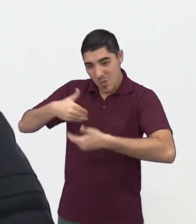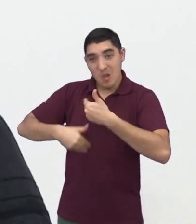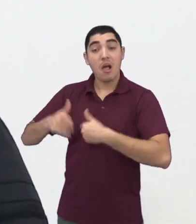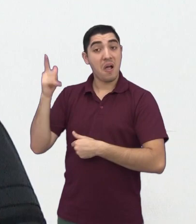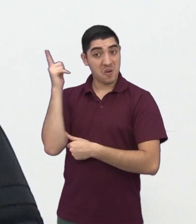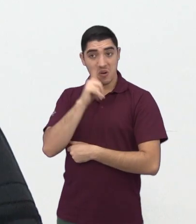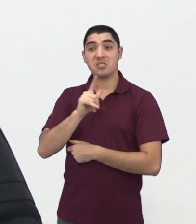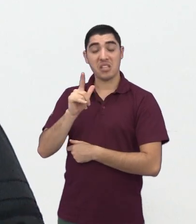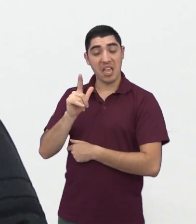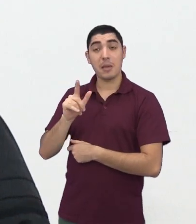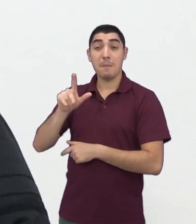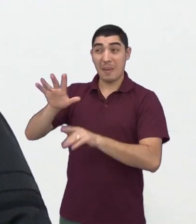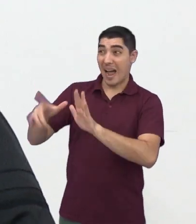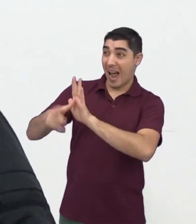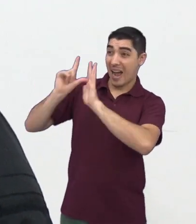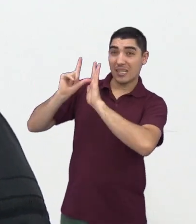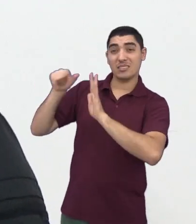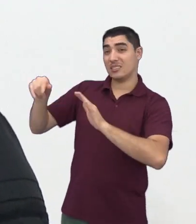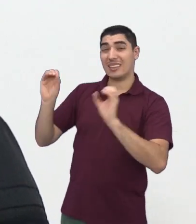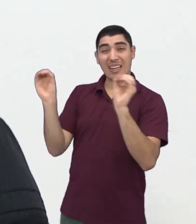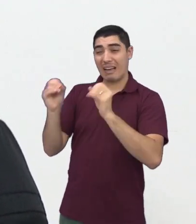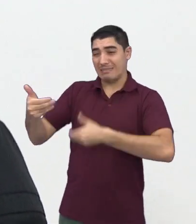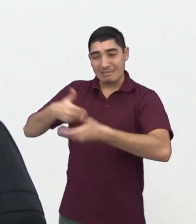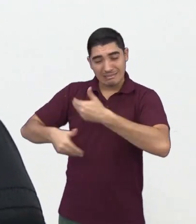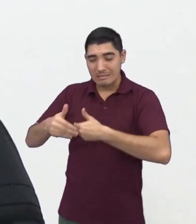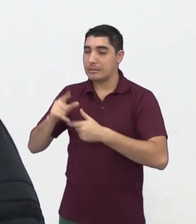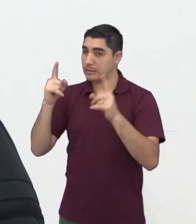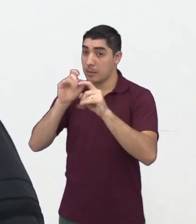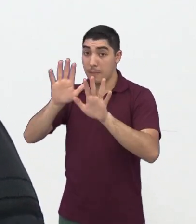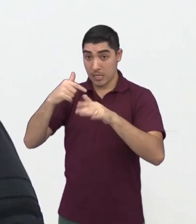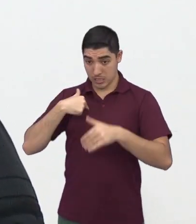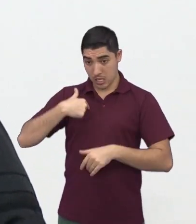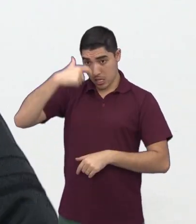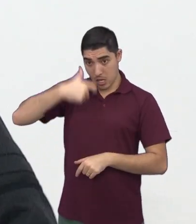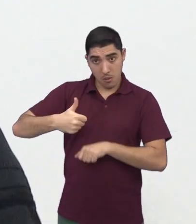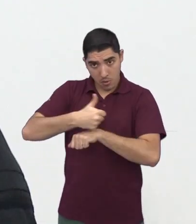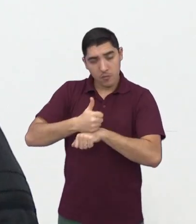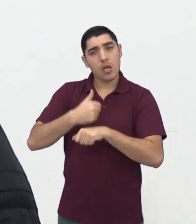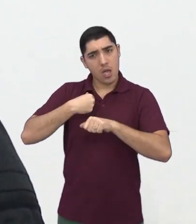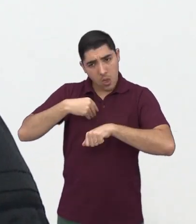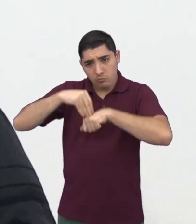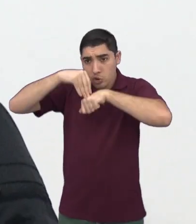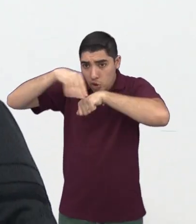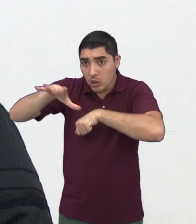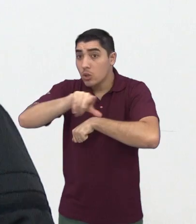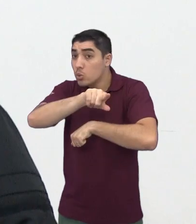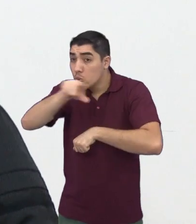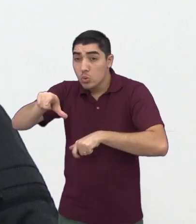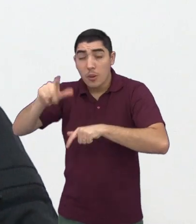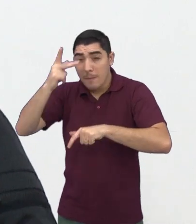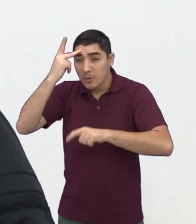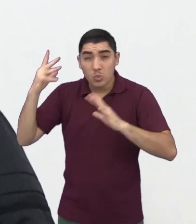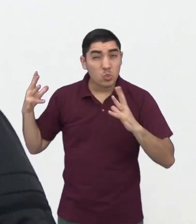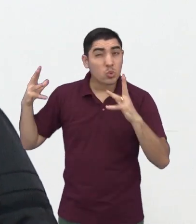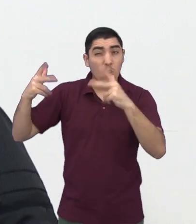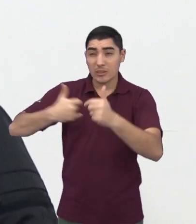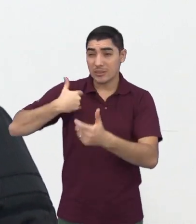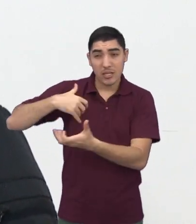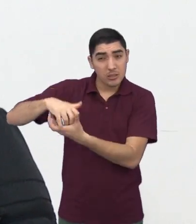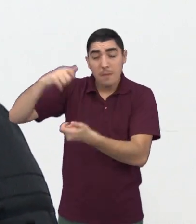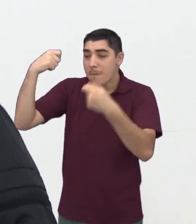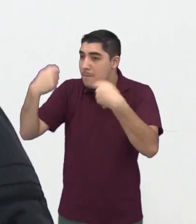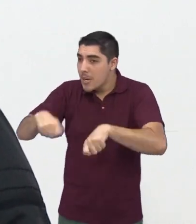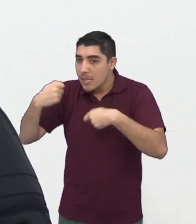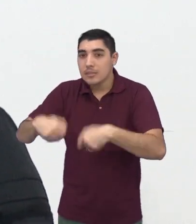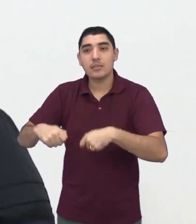Mesmo assim, eu, como profissional, recomendaria muito que todos os idosos se exercitassem. Então, o